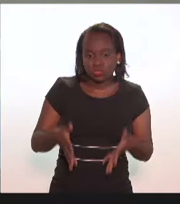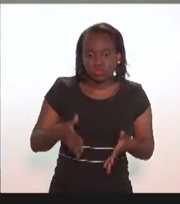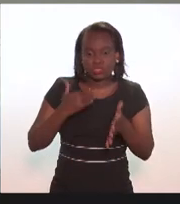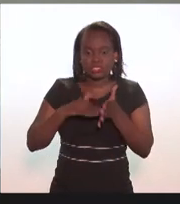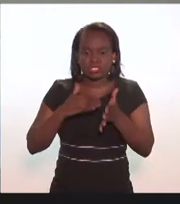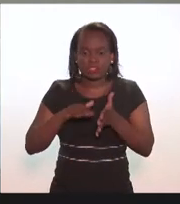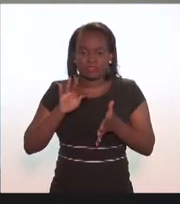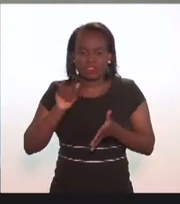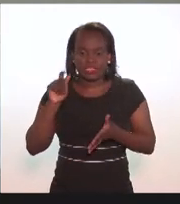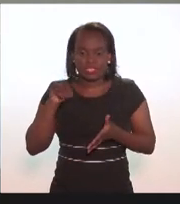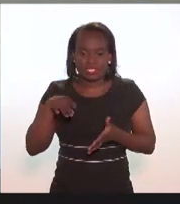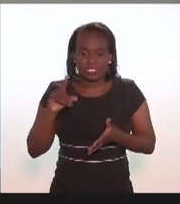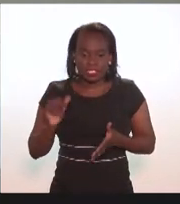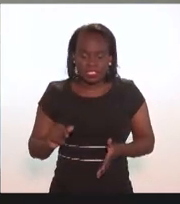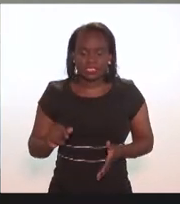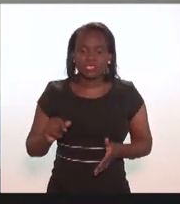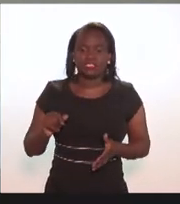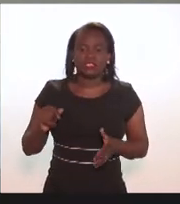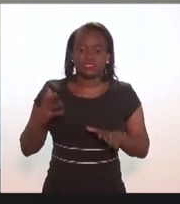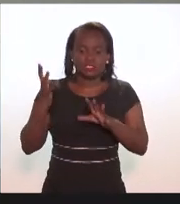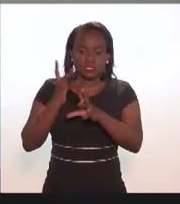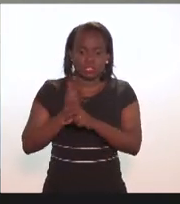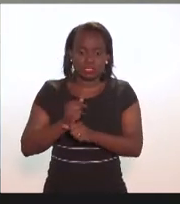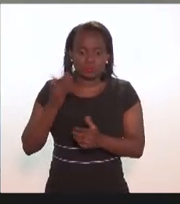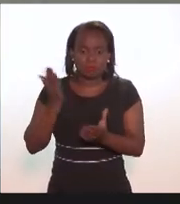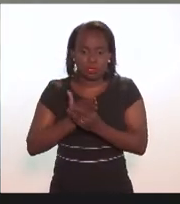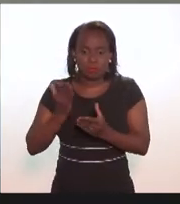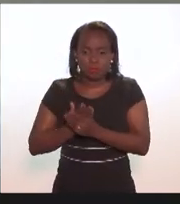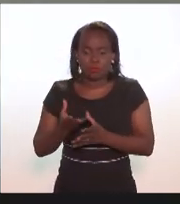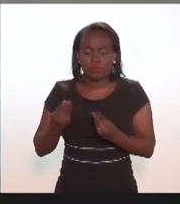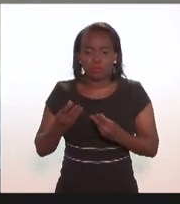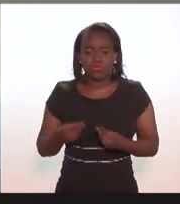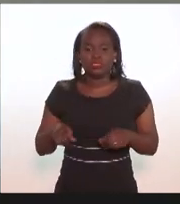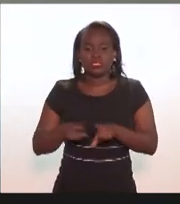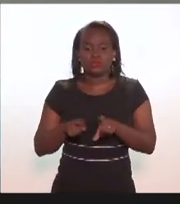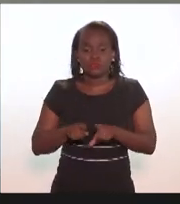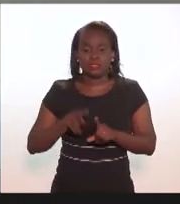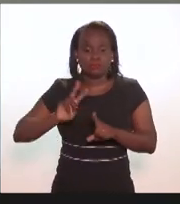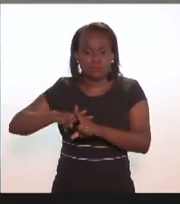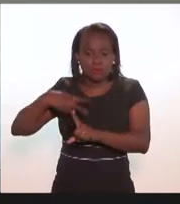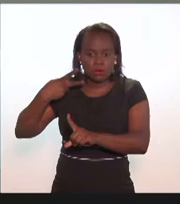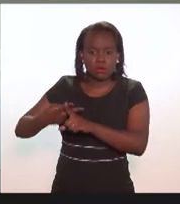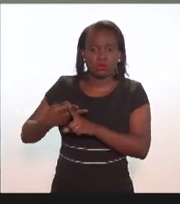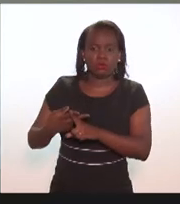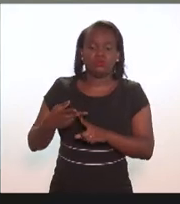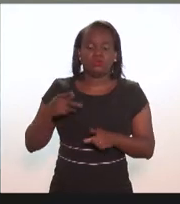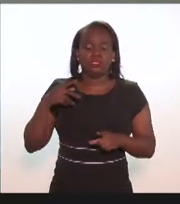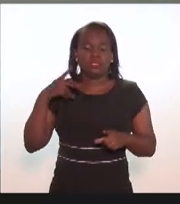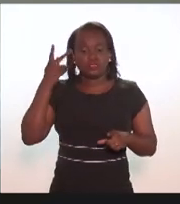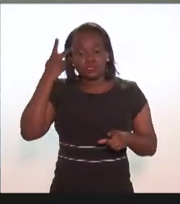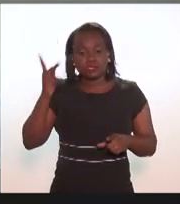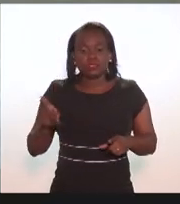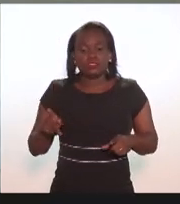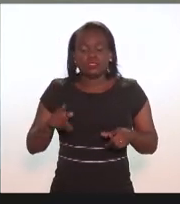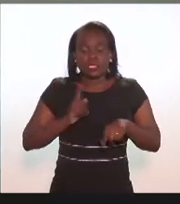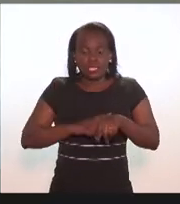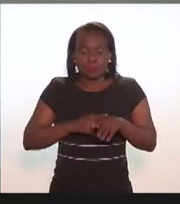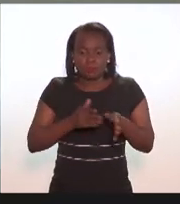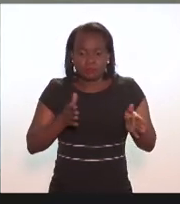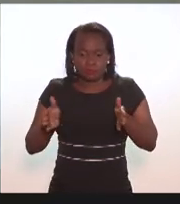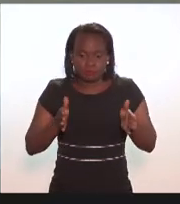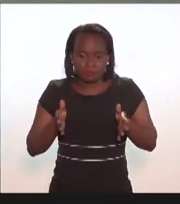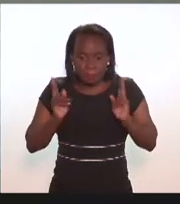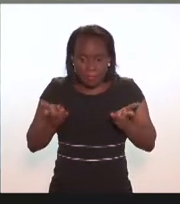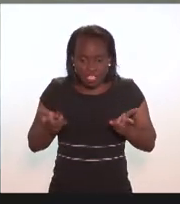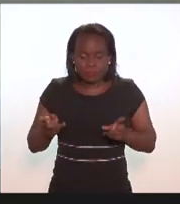Fazenda, o número de autos e o valor dos autos de infração dobrou em relação ao período,